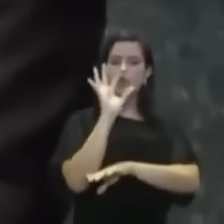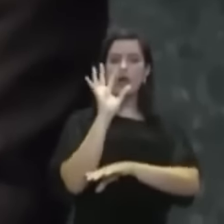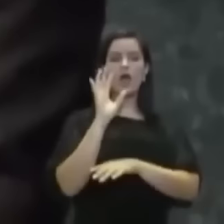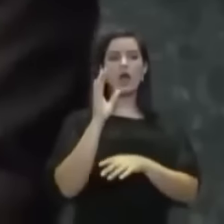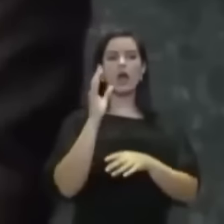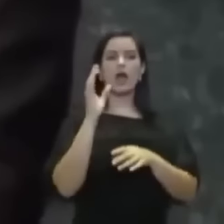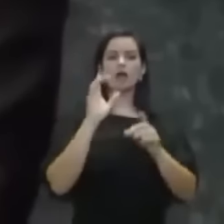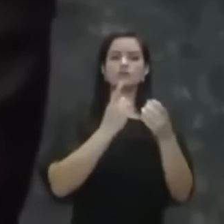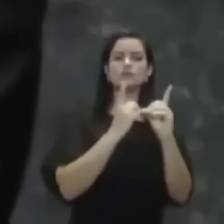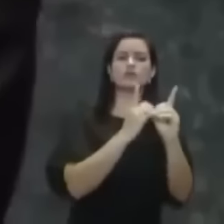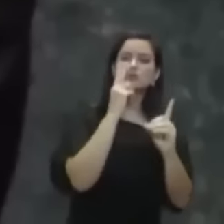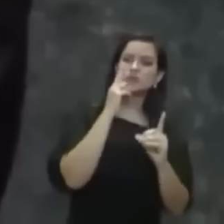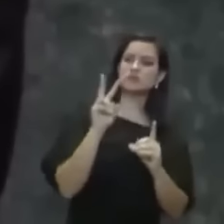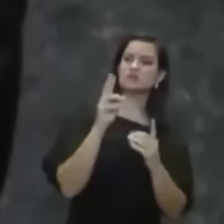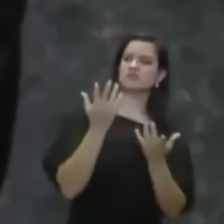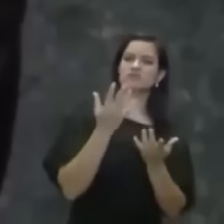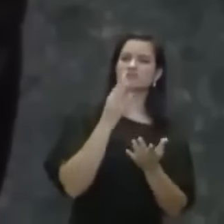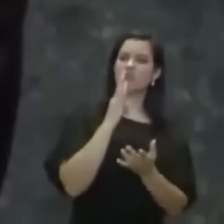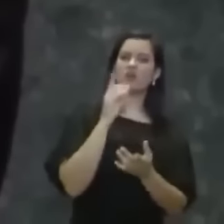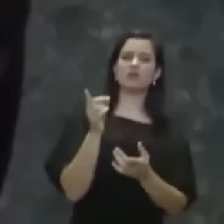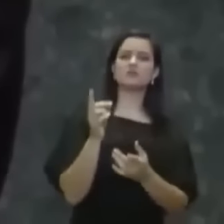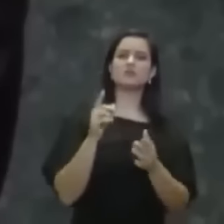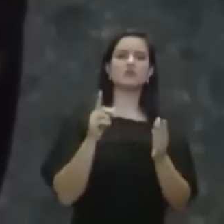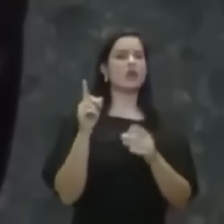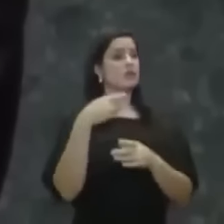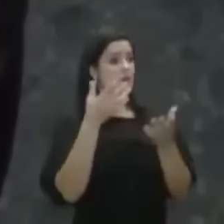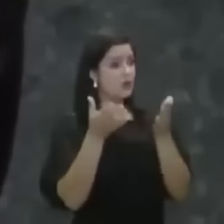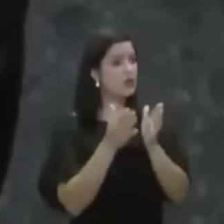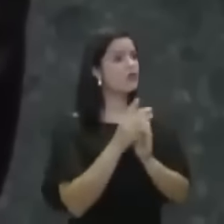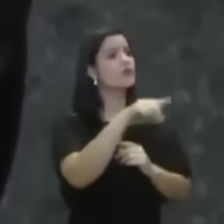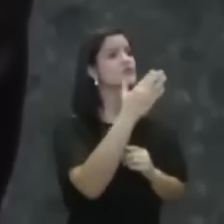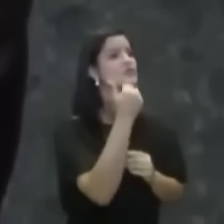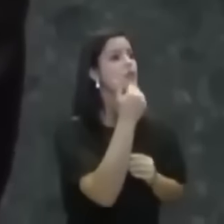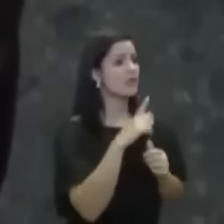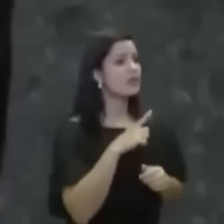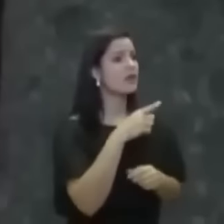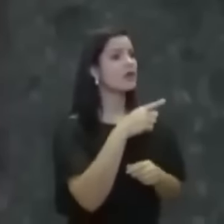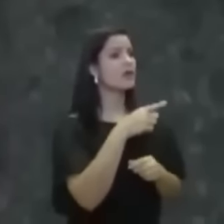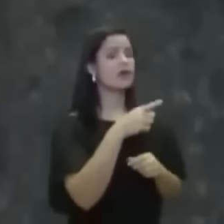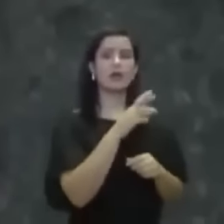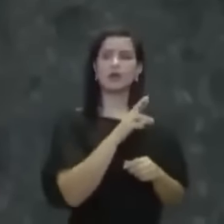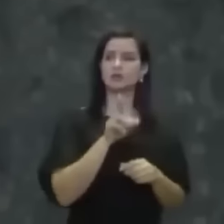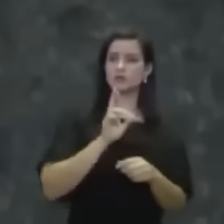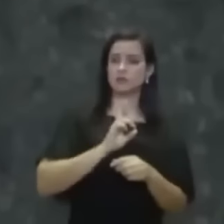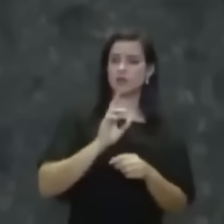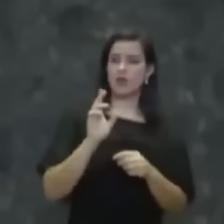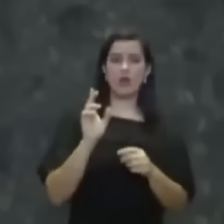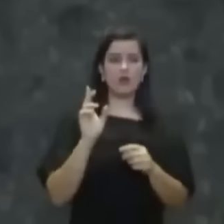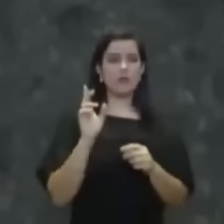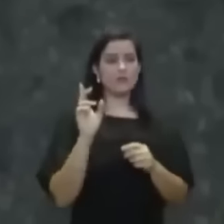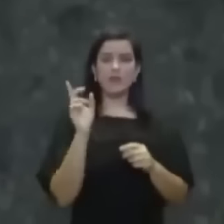que era ele. Perguntou-lhes Jesus: filhos, tendes aí alguma coisa de comer? Responderam-lhe: